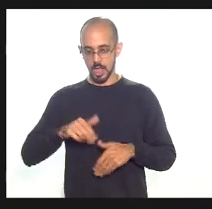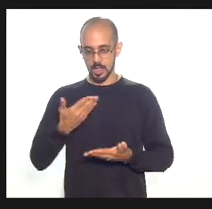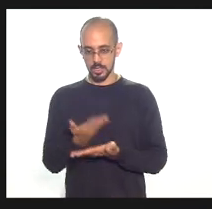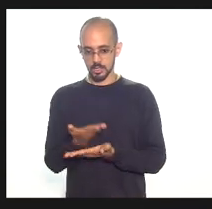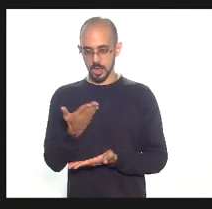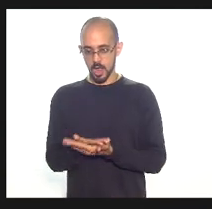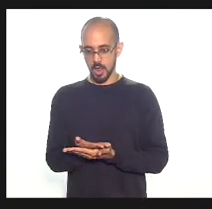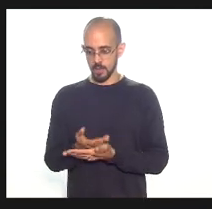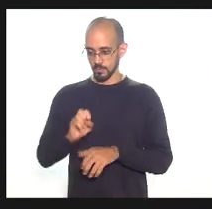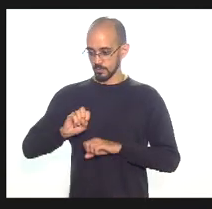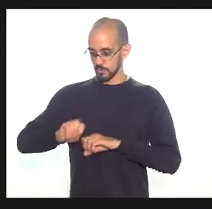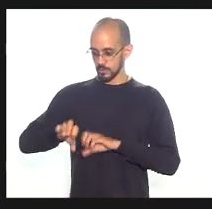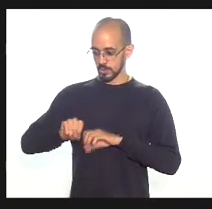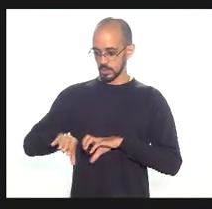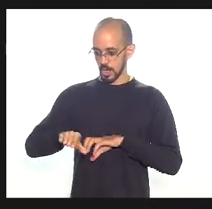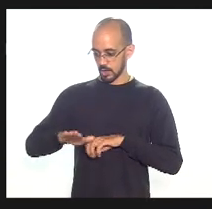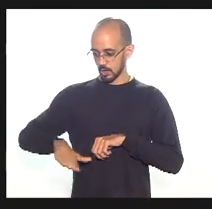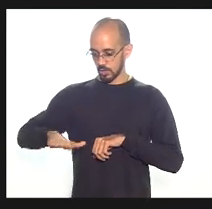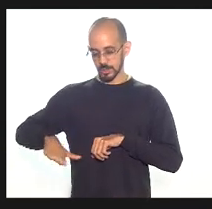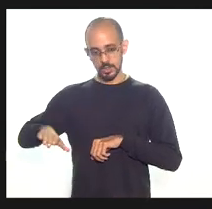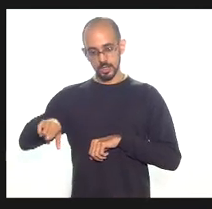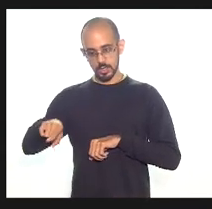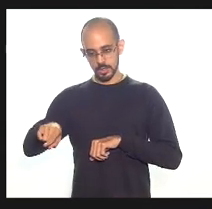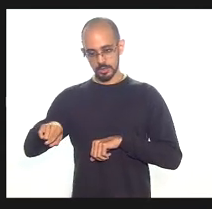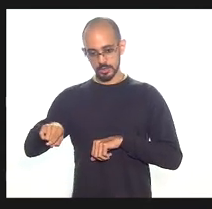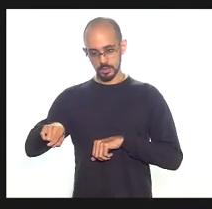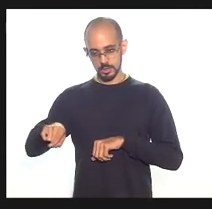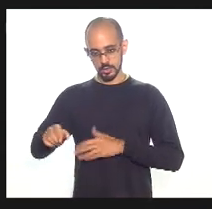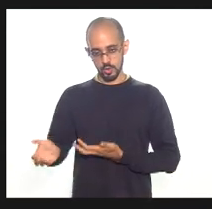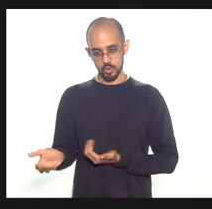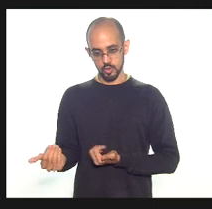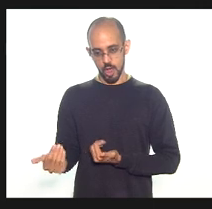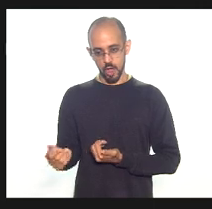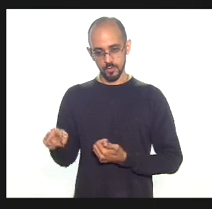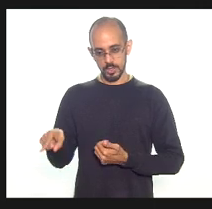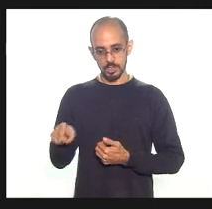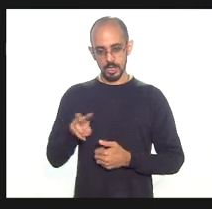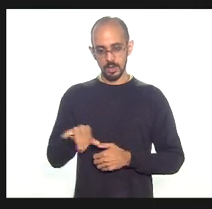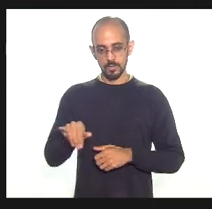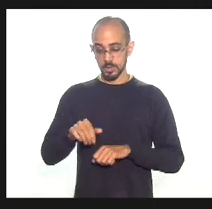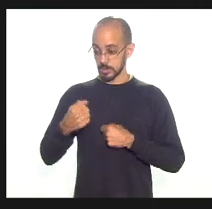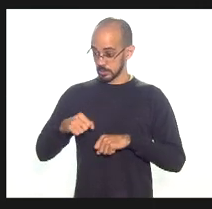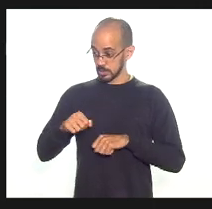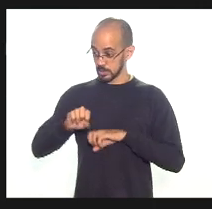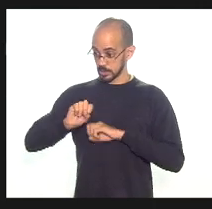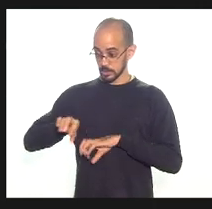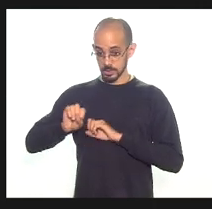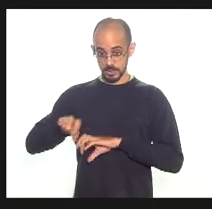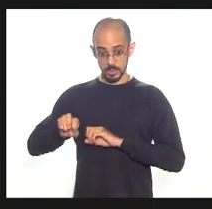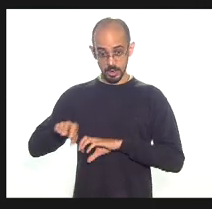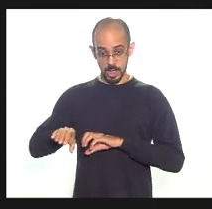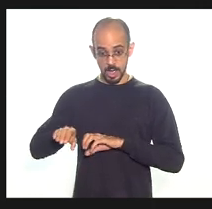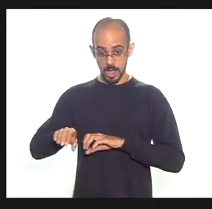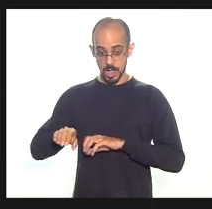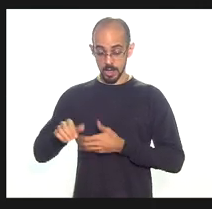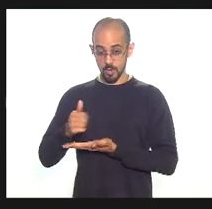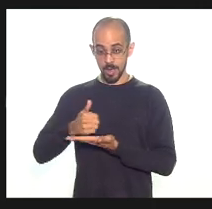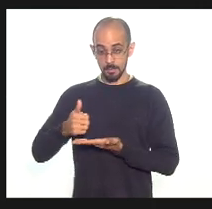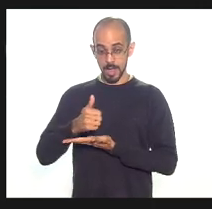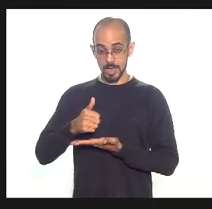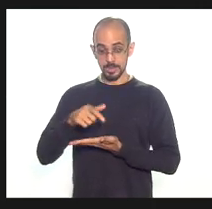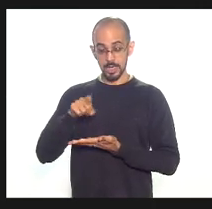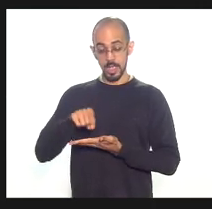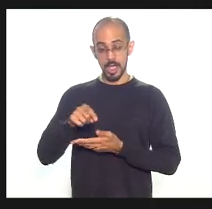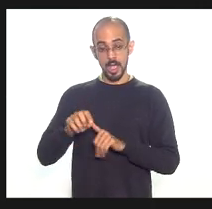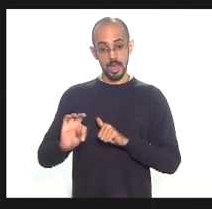ele tem que ensinar educar as nossas crianças como eu disse com base na técnica e na